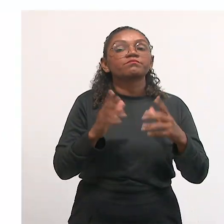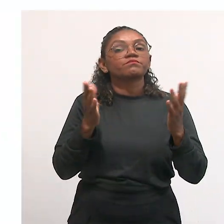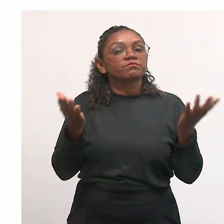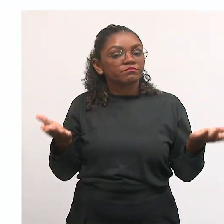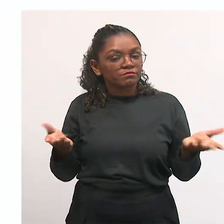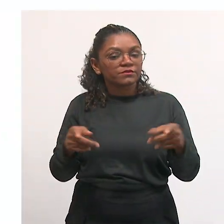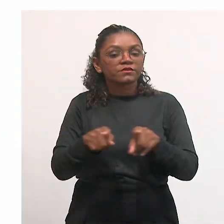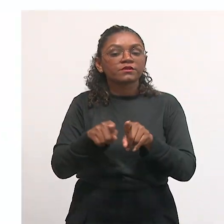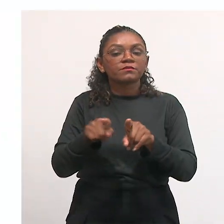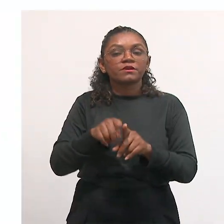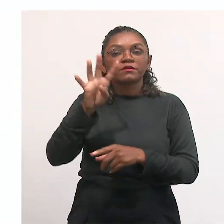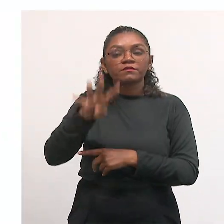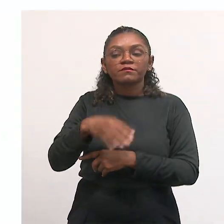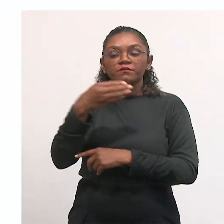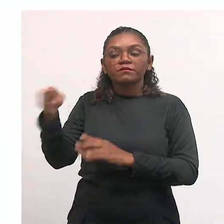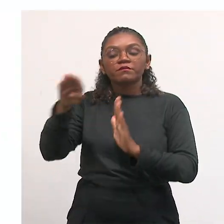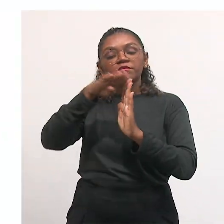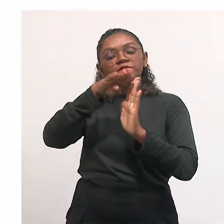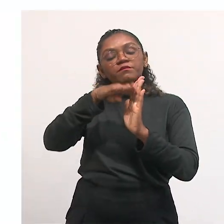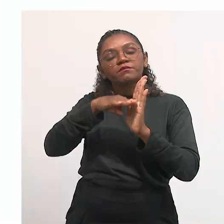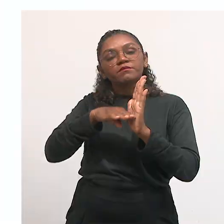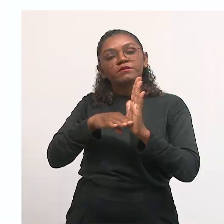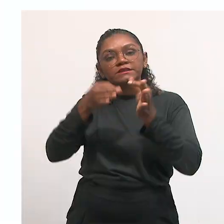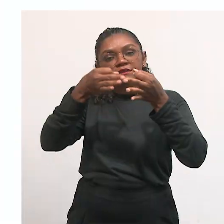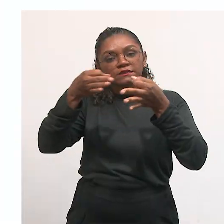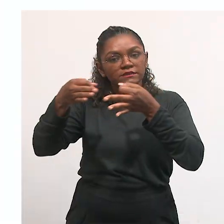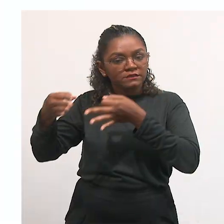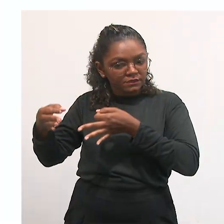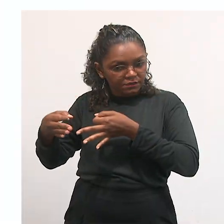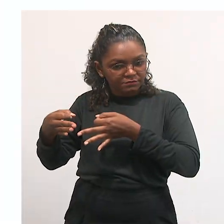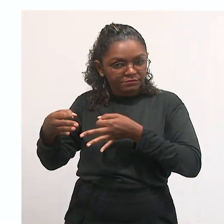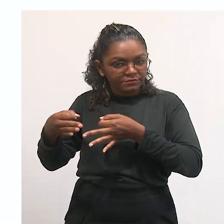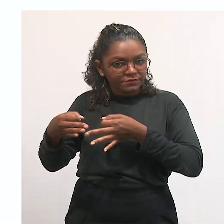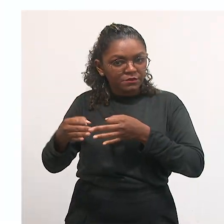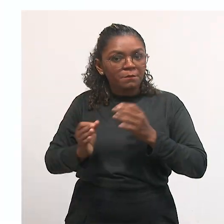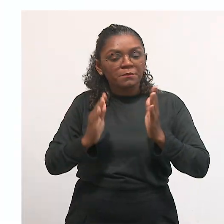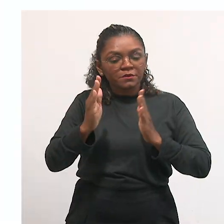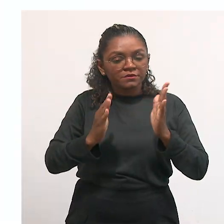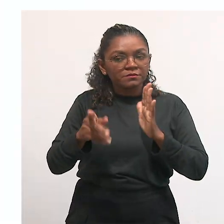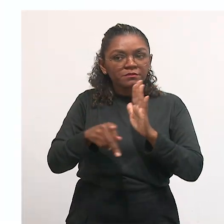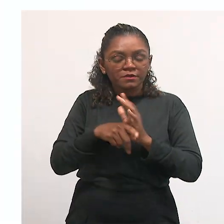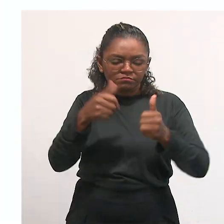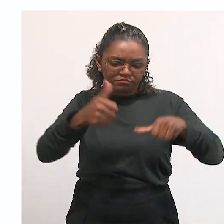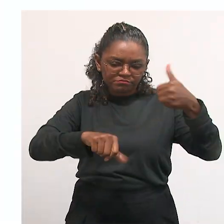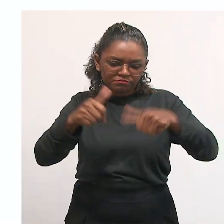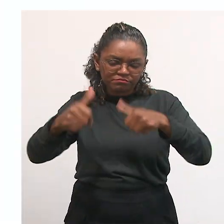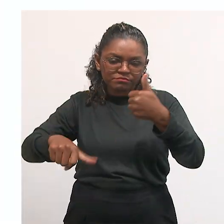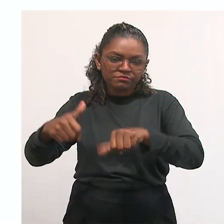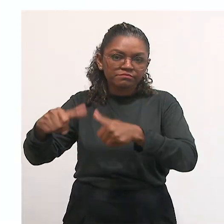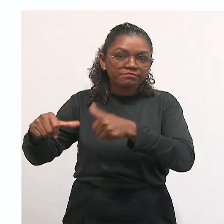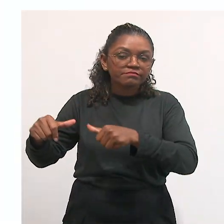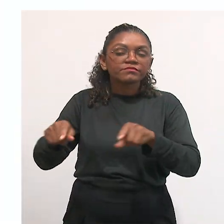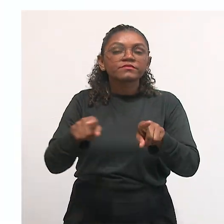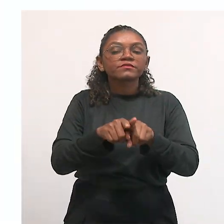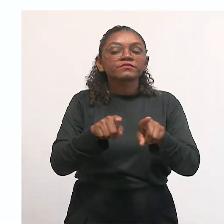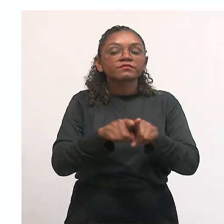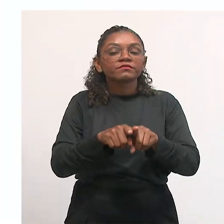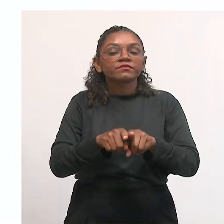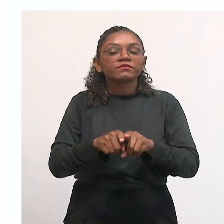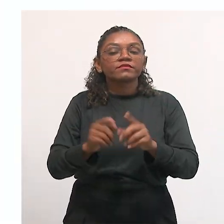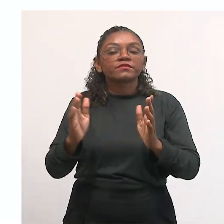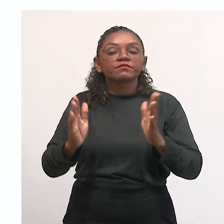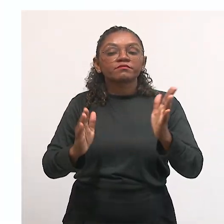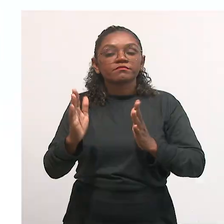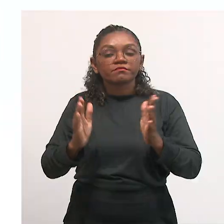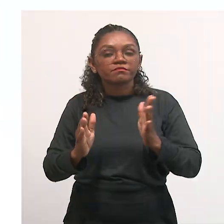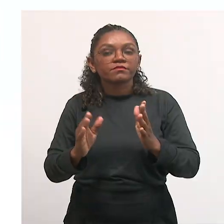o cronograma do projeto, processo para analisar as atividades sequenciais, durações, requisitos de